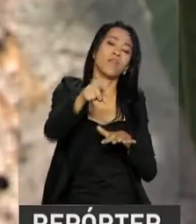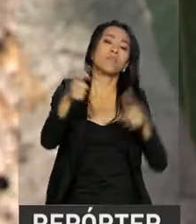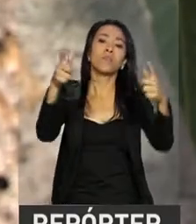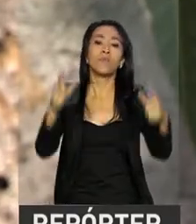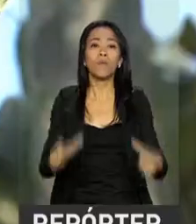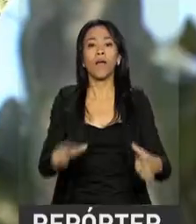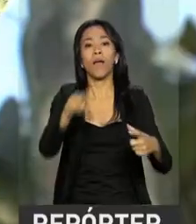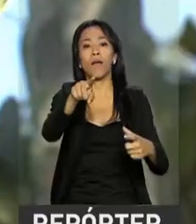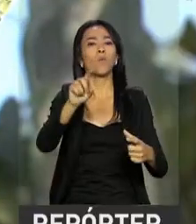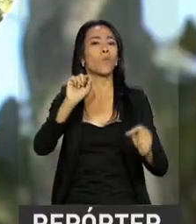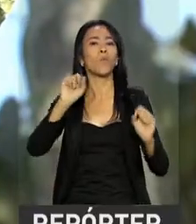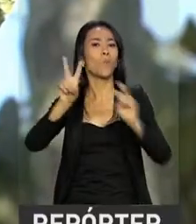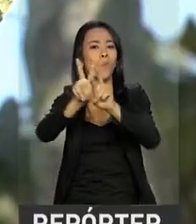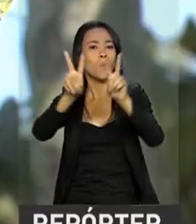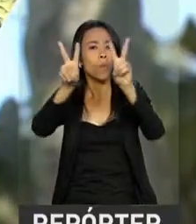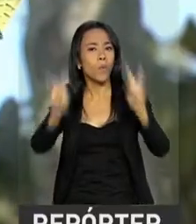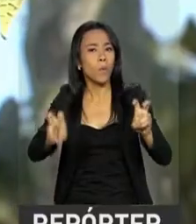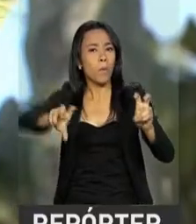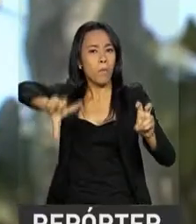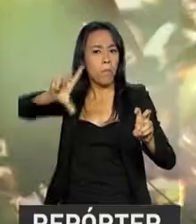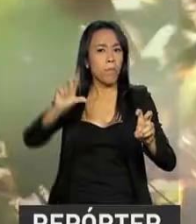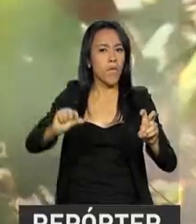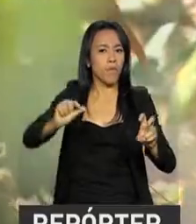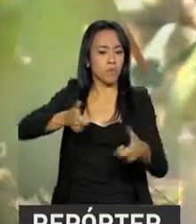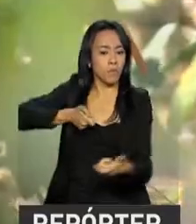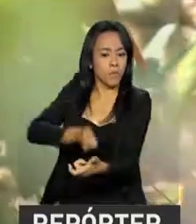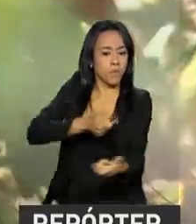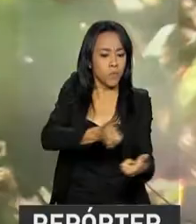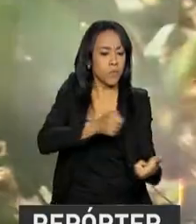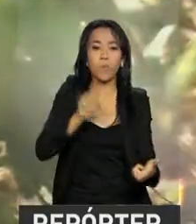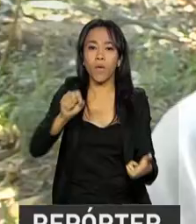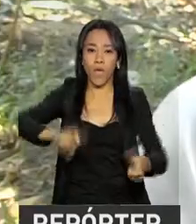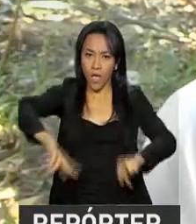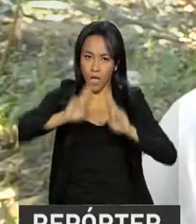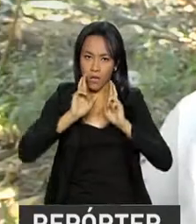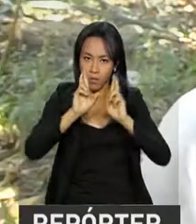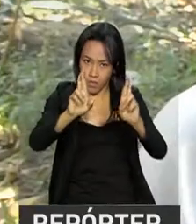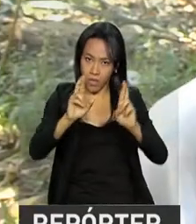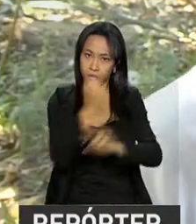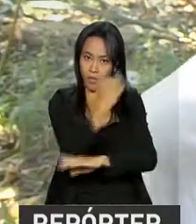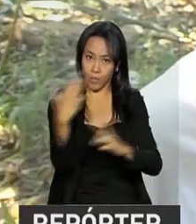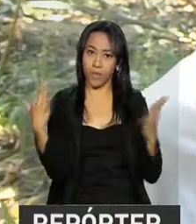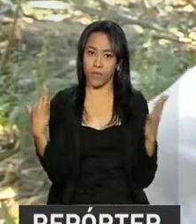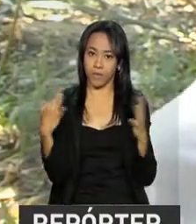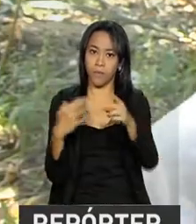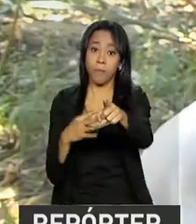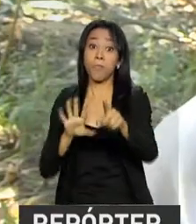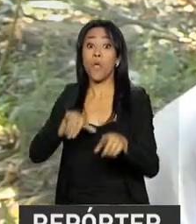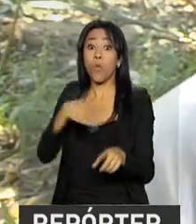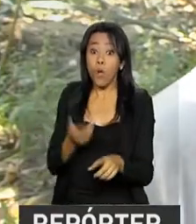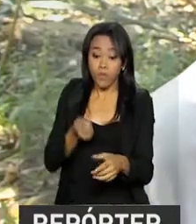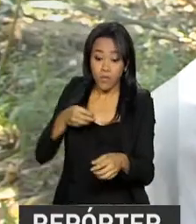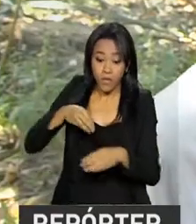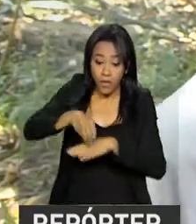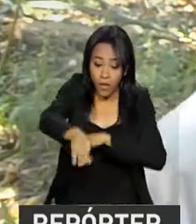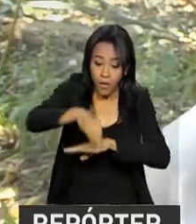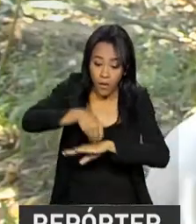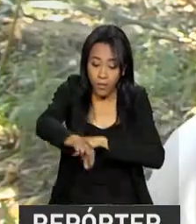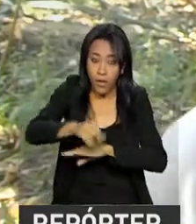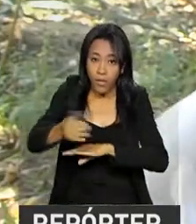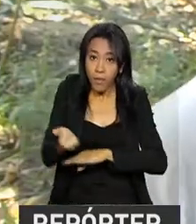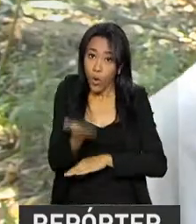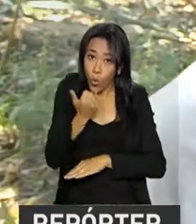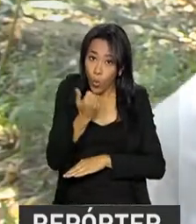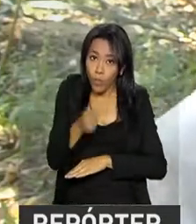o lema é menos veneno e mais respeito à natureza quando você planta alguma coisa do seu consumo se preocupa muito em estar